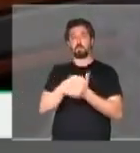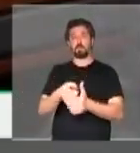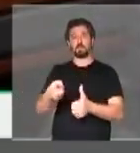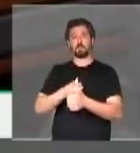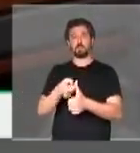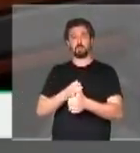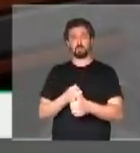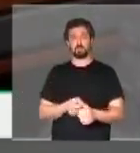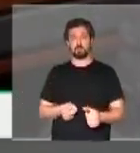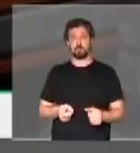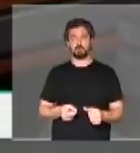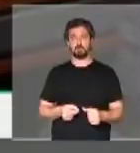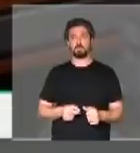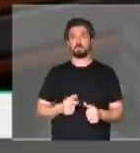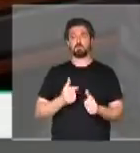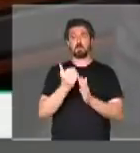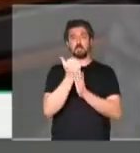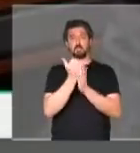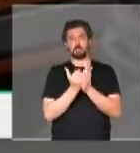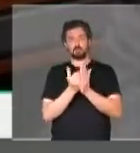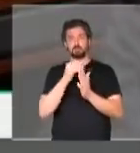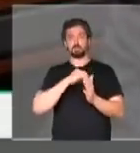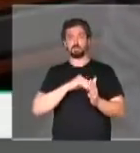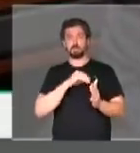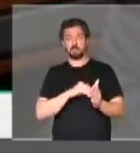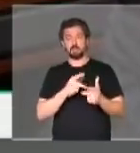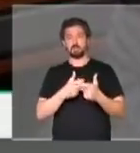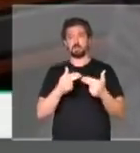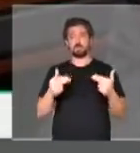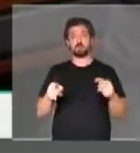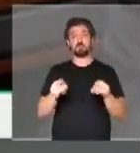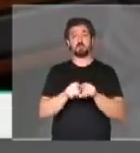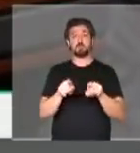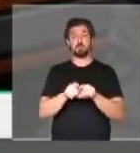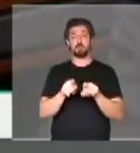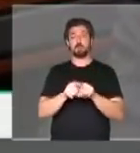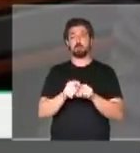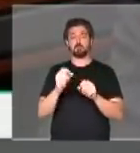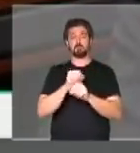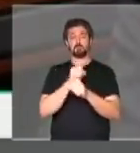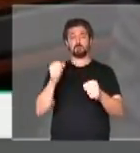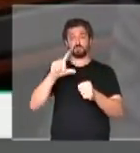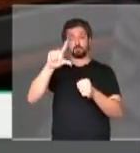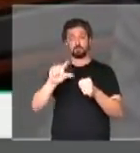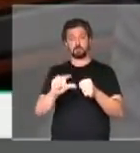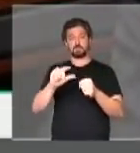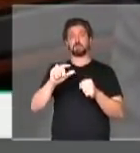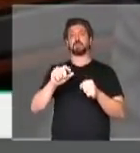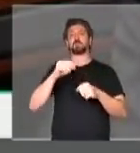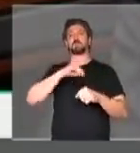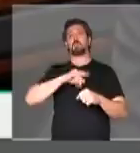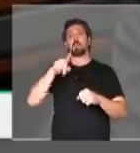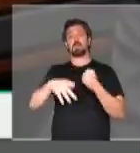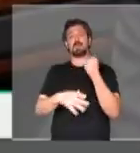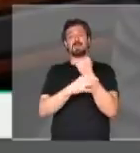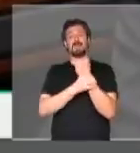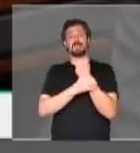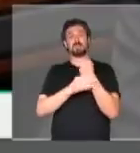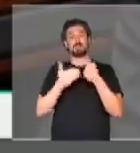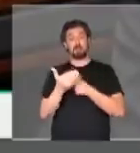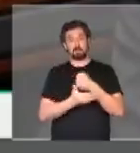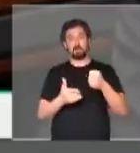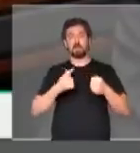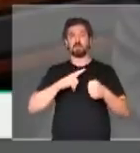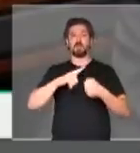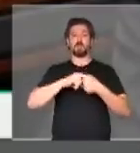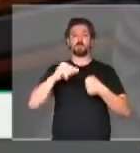do déficit. Tem por efeito a redução remuneratória e a irredutibilidade salarial é garantia fundamental, está